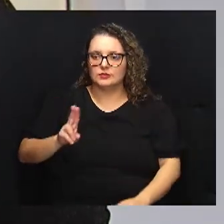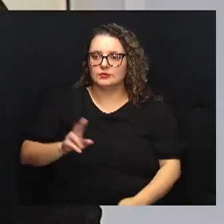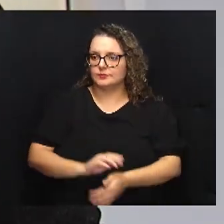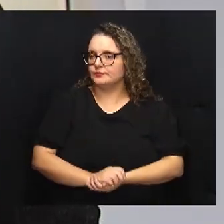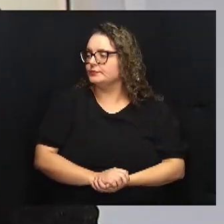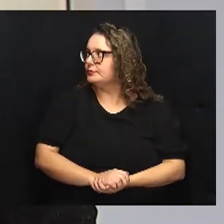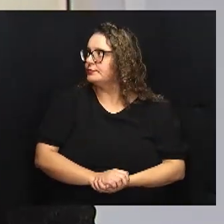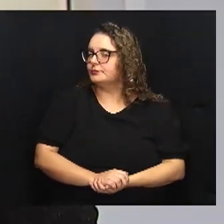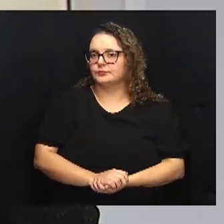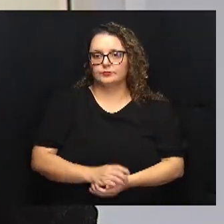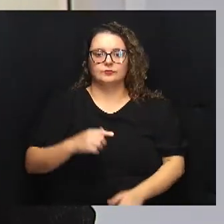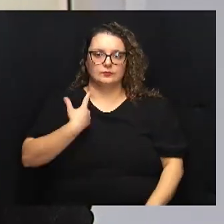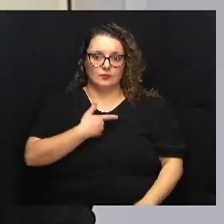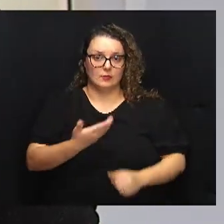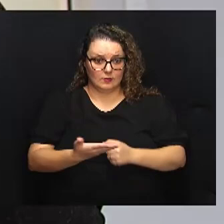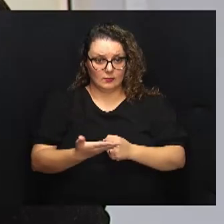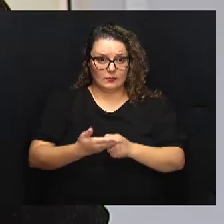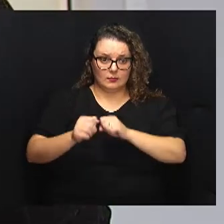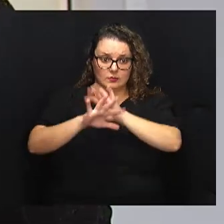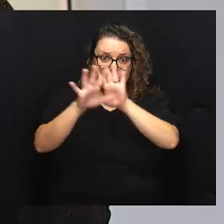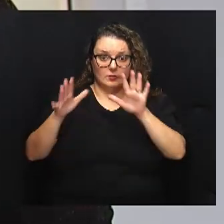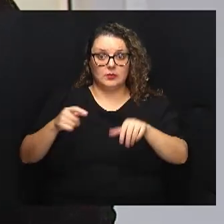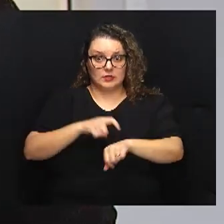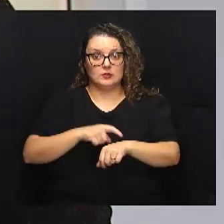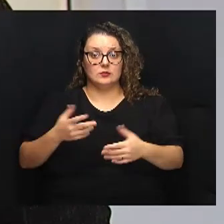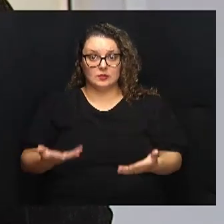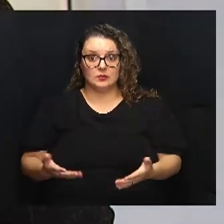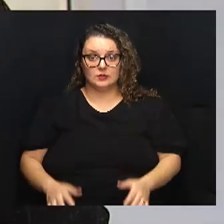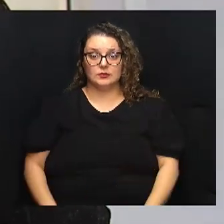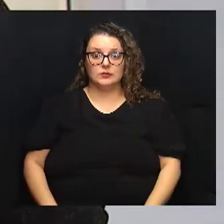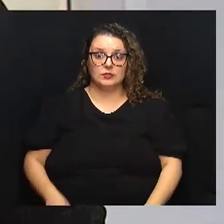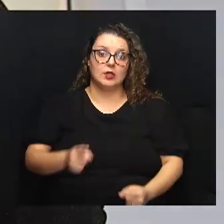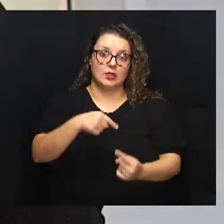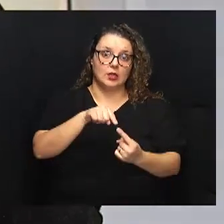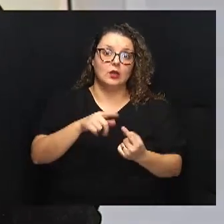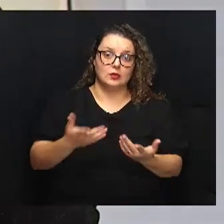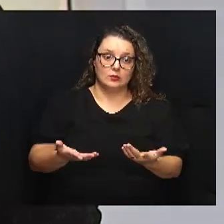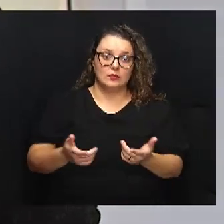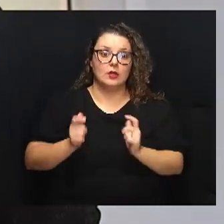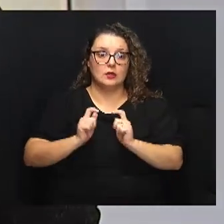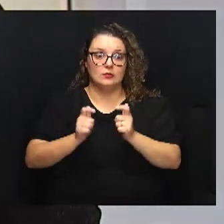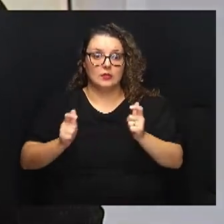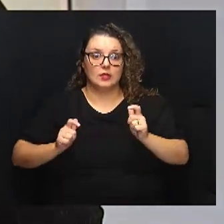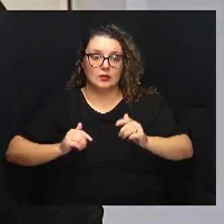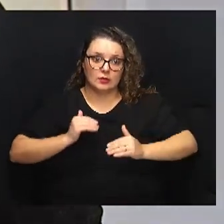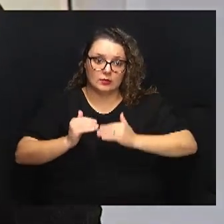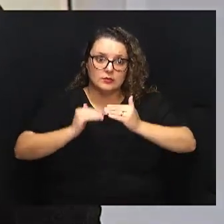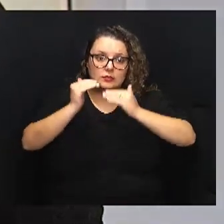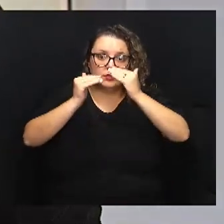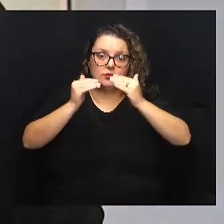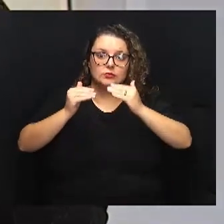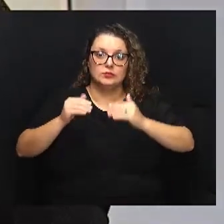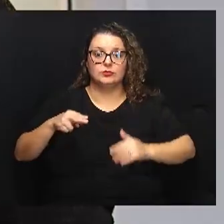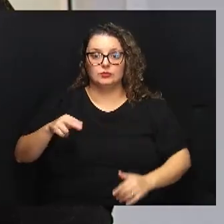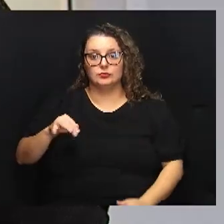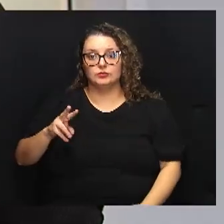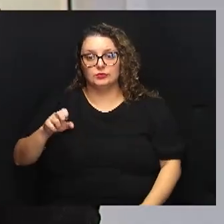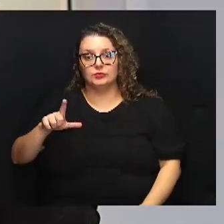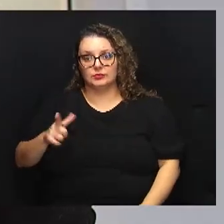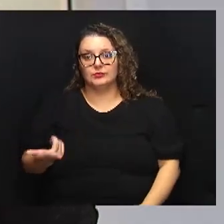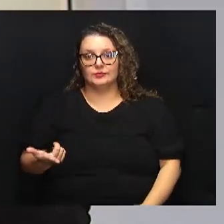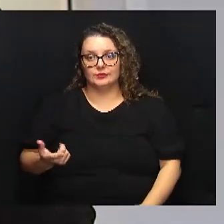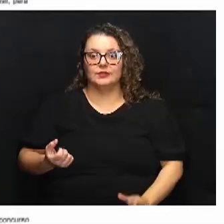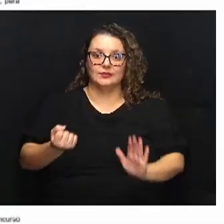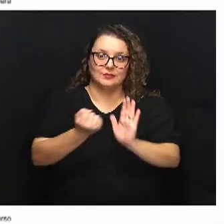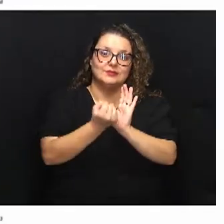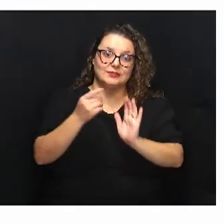num nível intermediário, né, de transparência atualmente, né, e o objetivo é realmente crescer e alavancar o nível, né, chegar a um selo diamante,